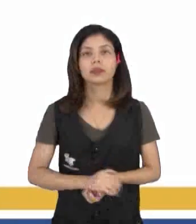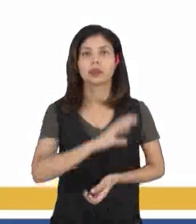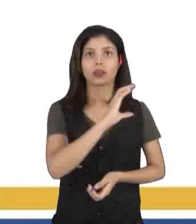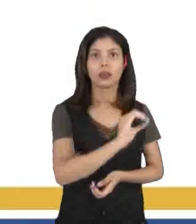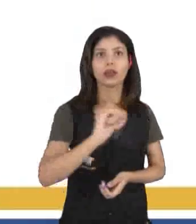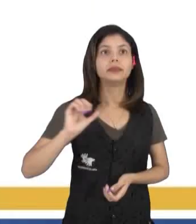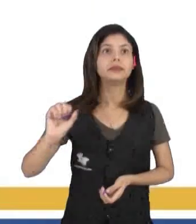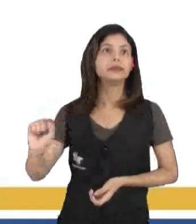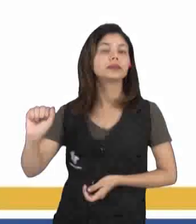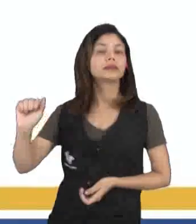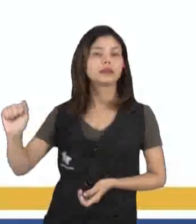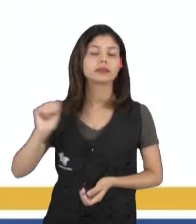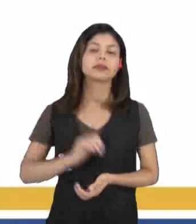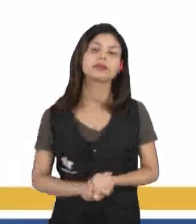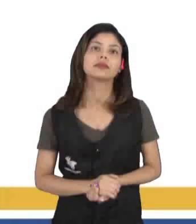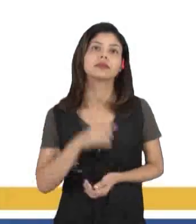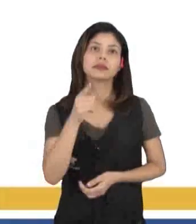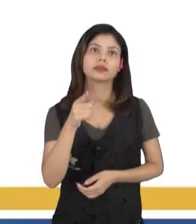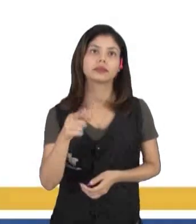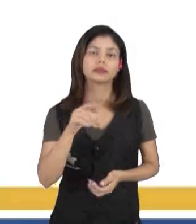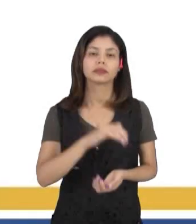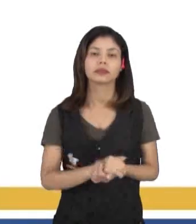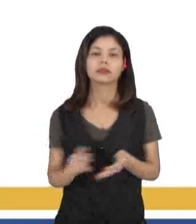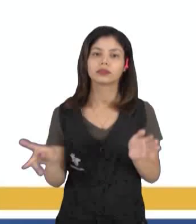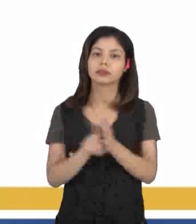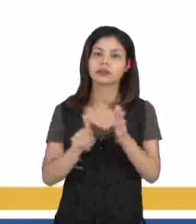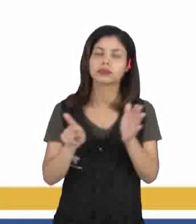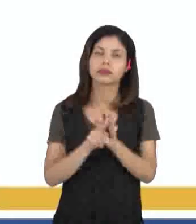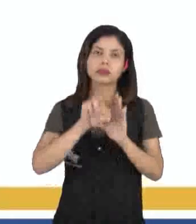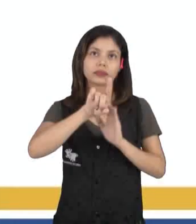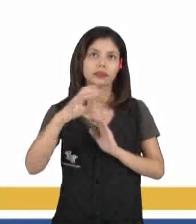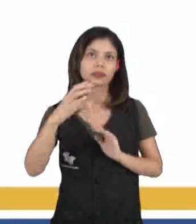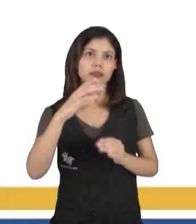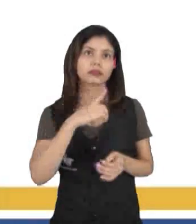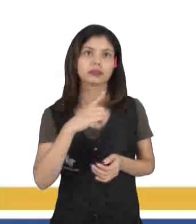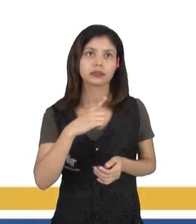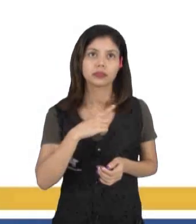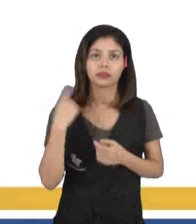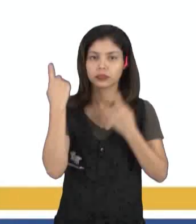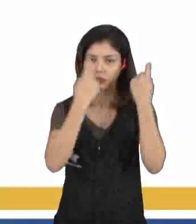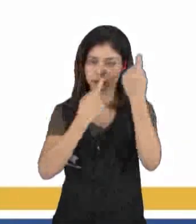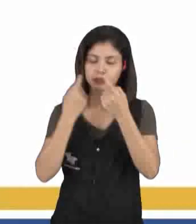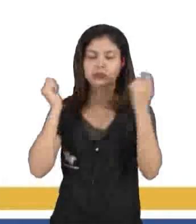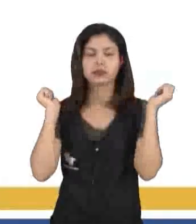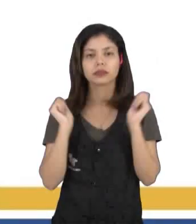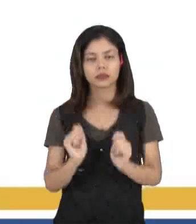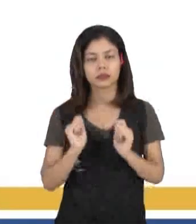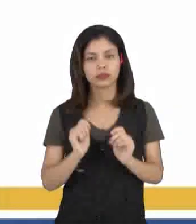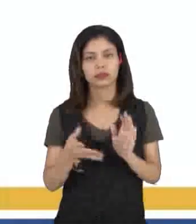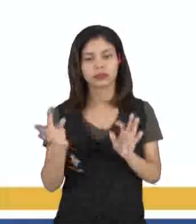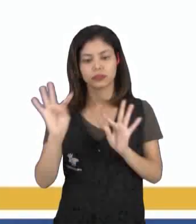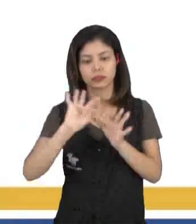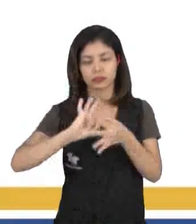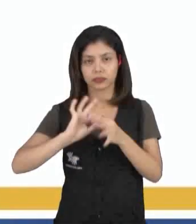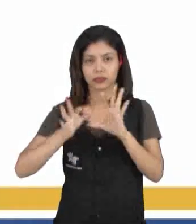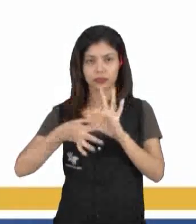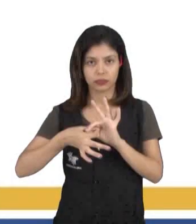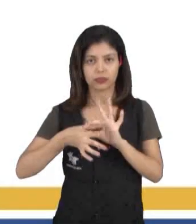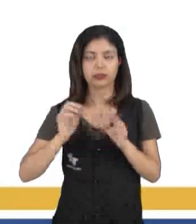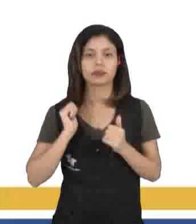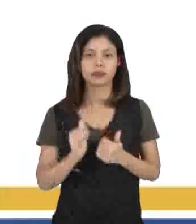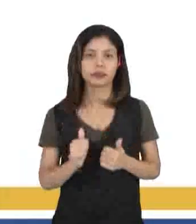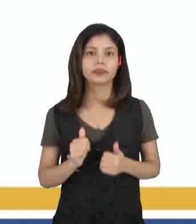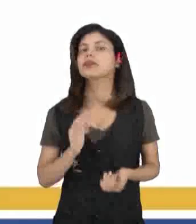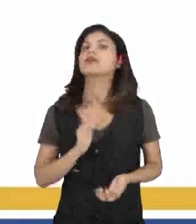elas são classificadas ali conforme as circunstâncias que elas vão exercer dentro daquele contexto, tá